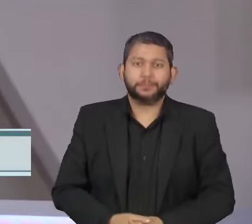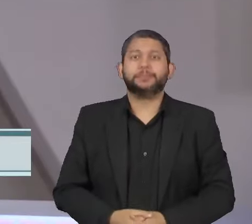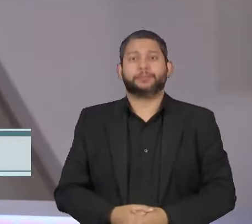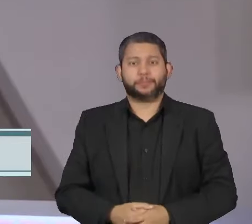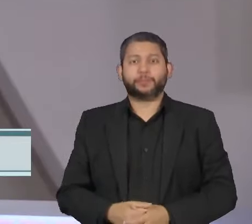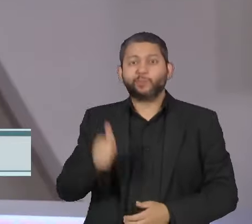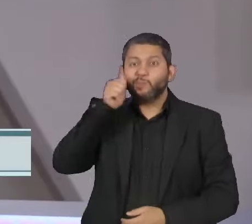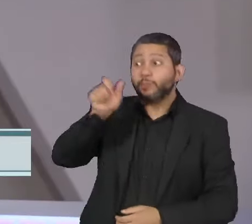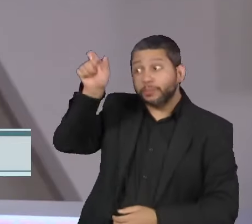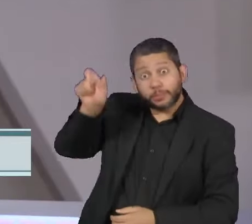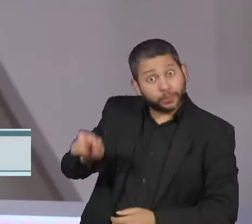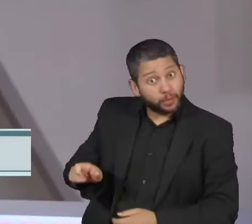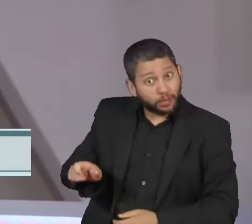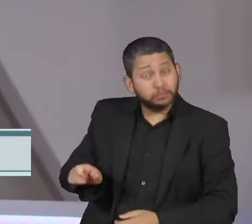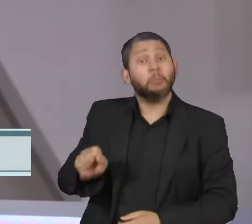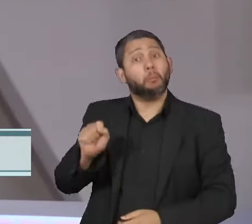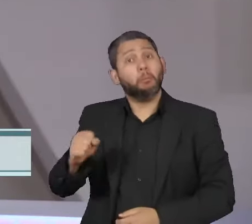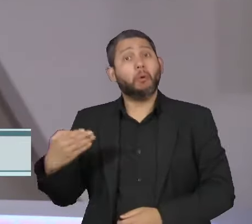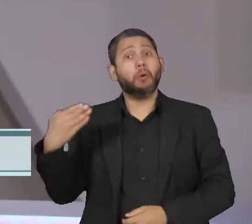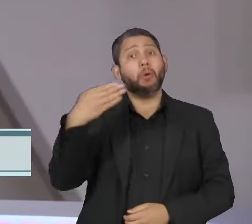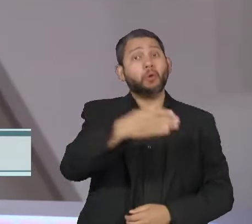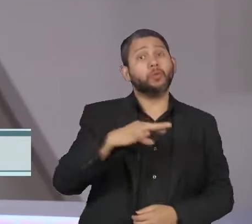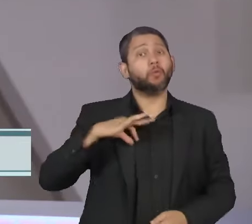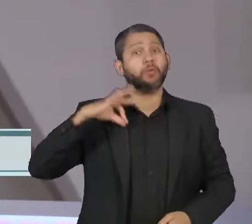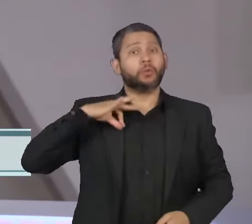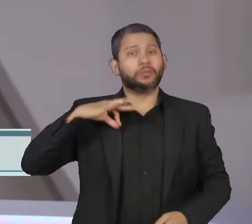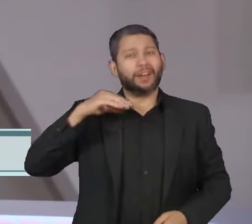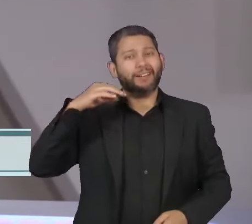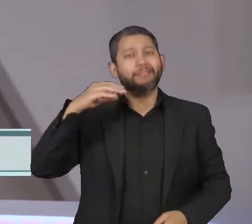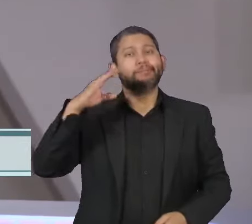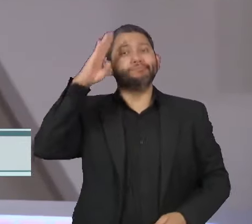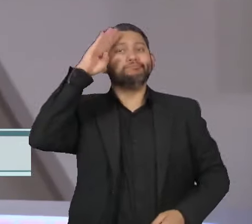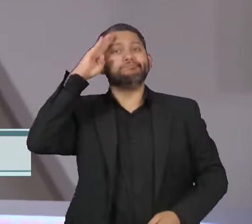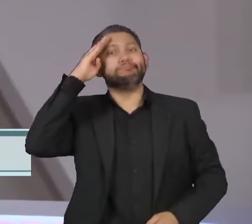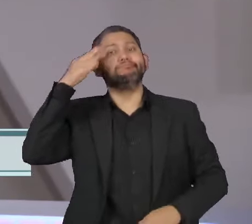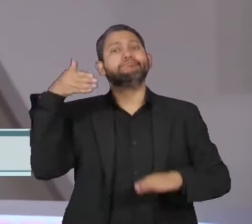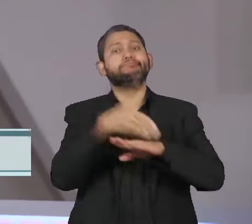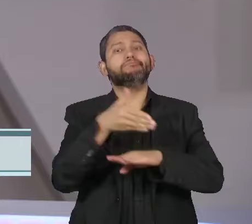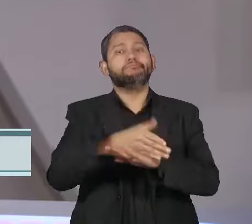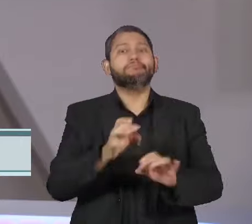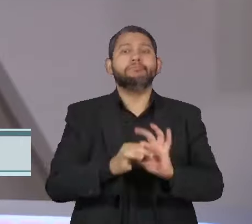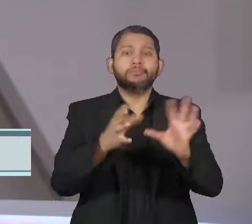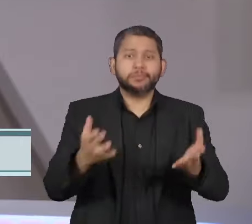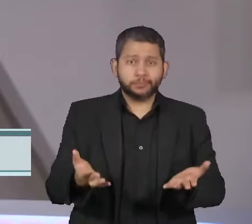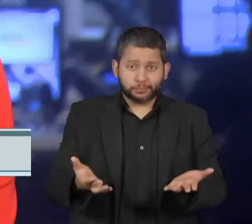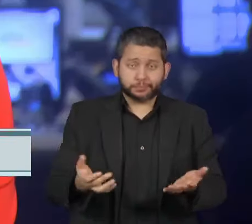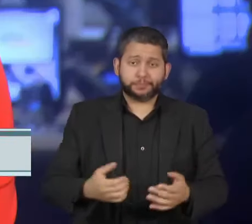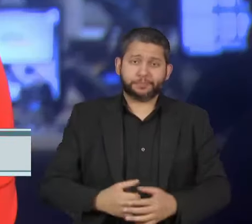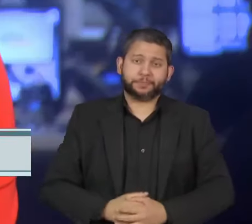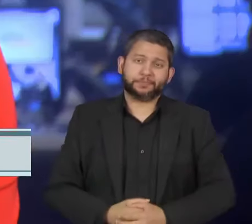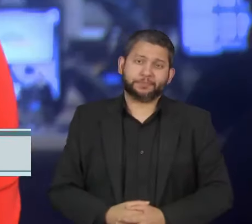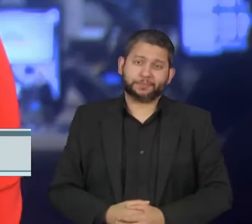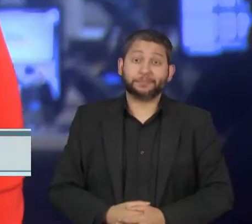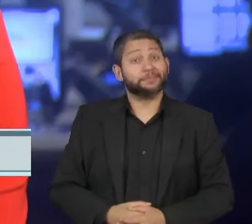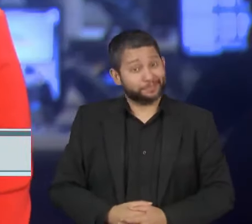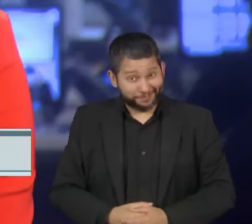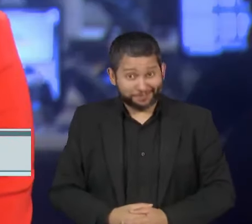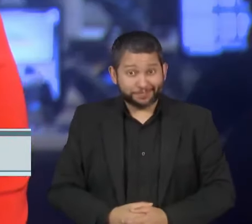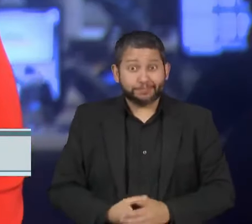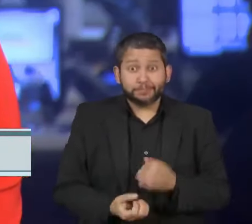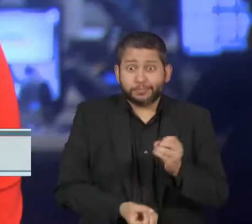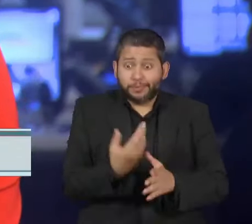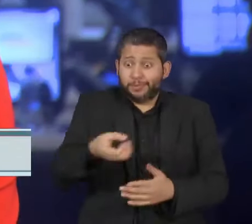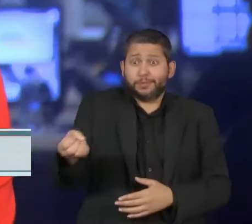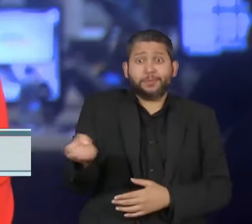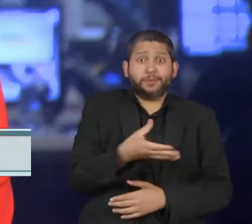as mulheres poderão se alistar como voluntárias para prestar o serviço militar, a exemplo dos homens. A medida é